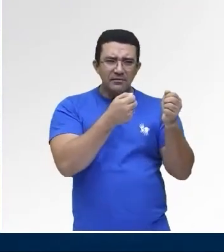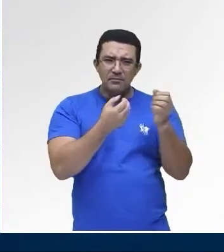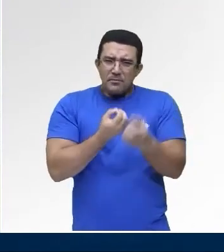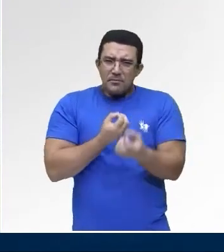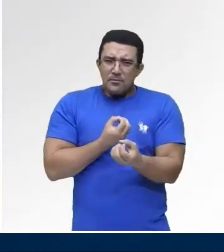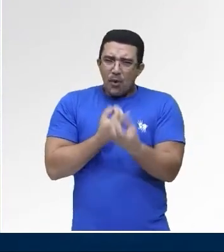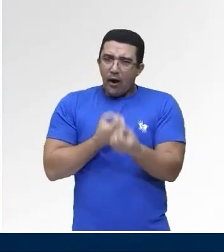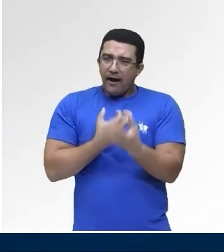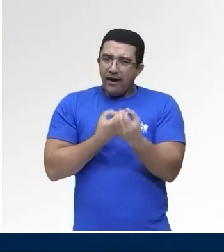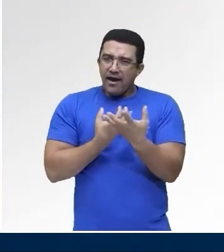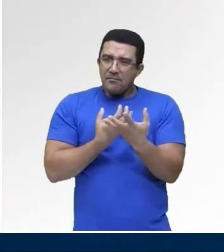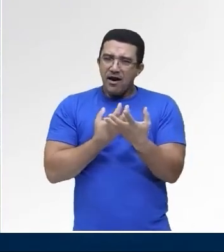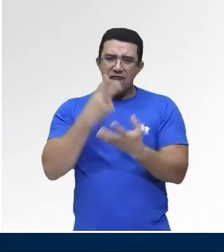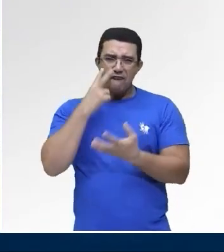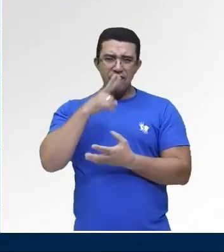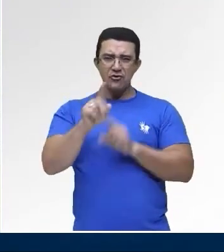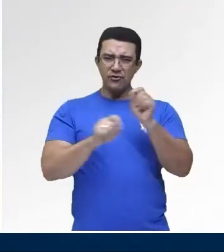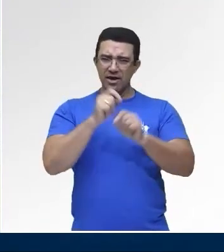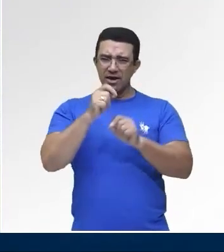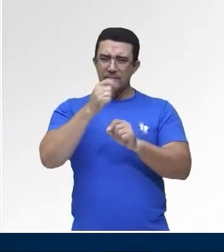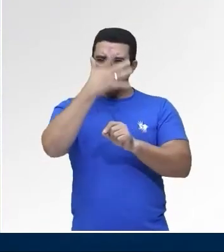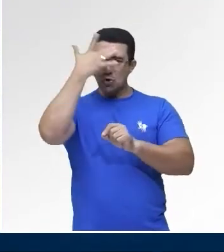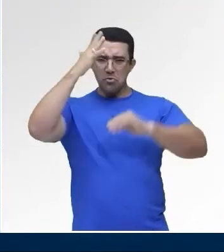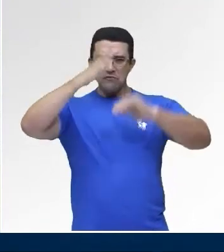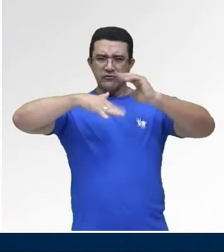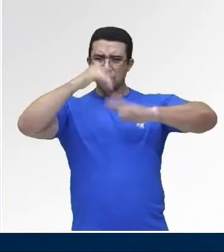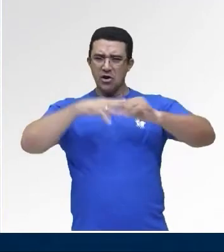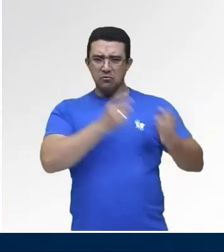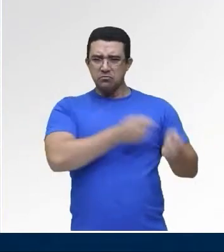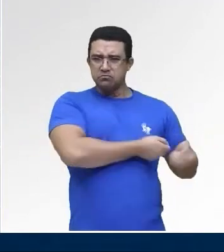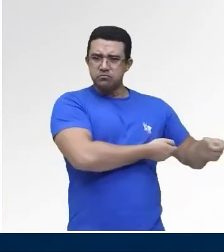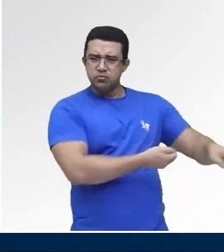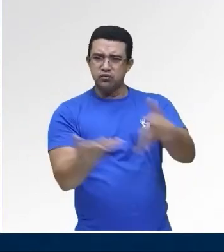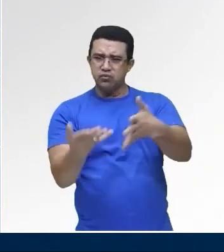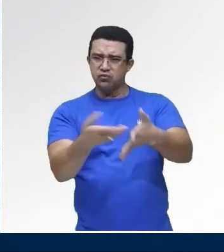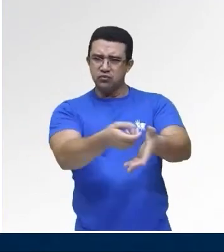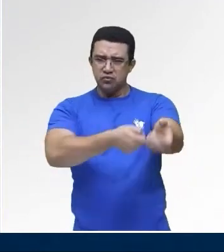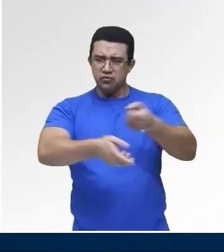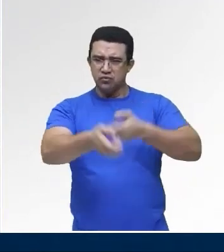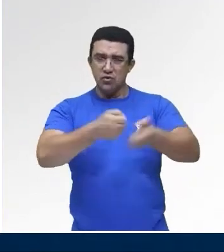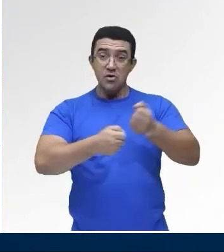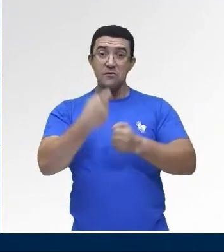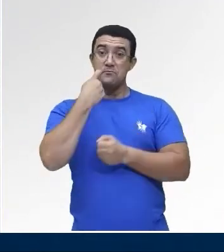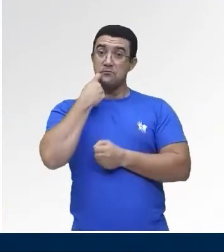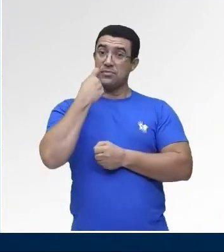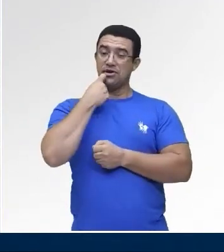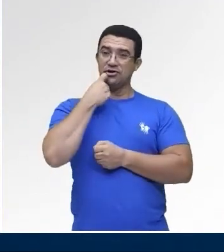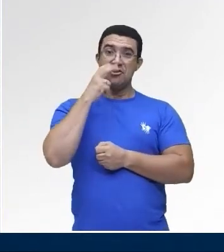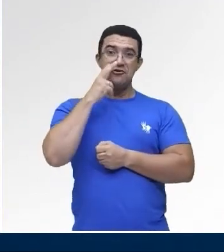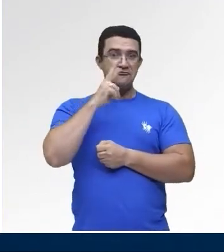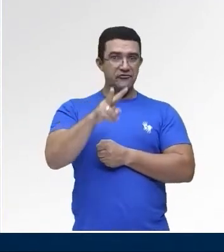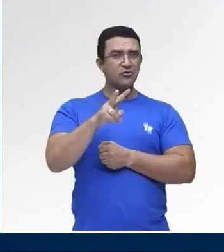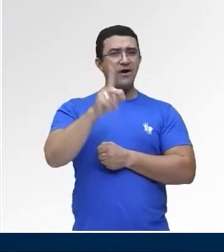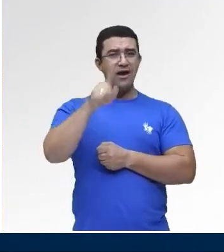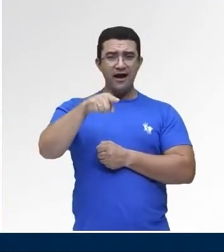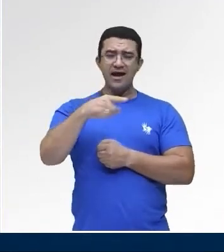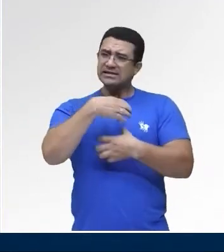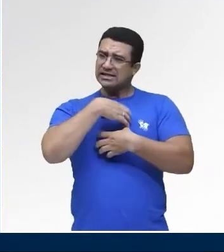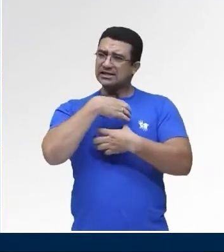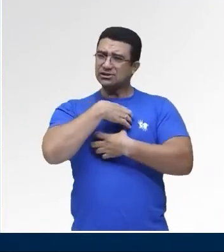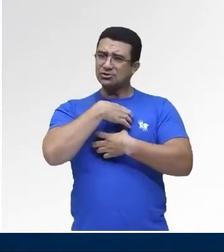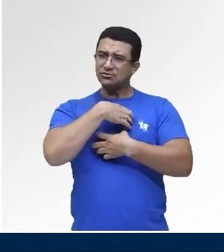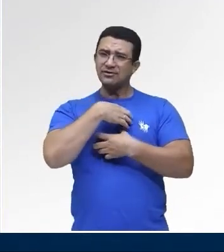simples pescaria, ela produziu um poema, ela viu poesia ali,